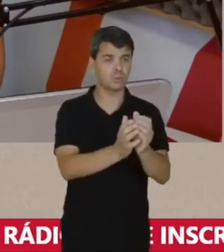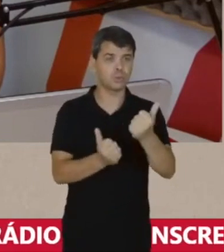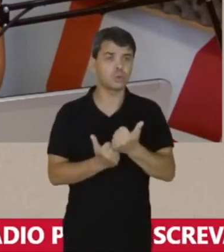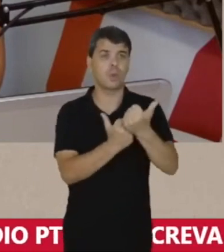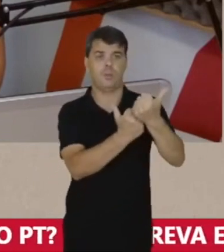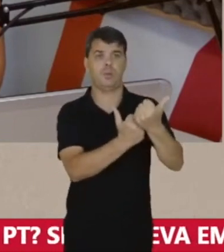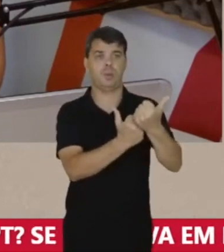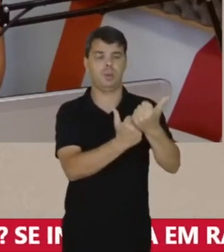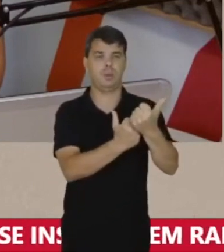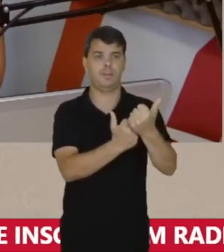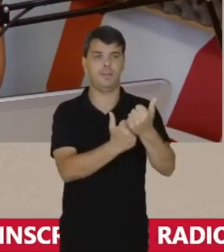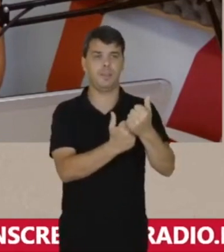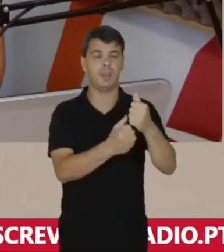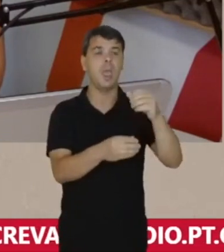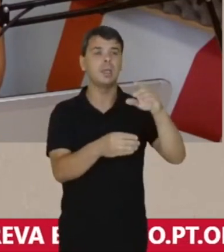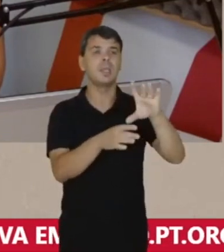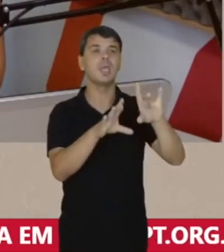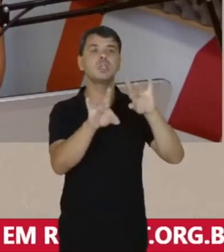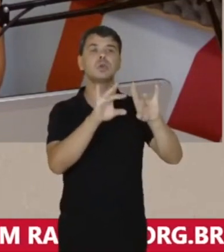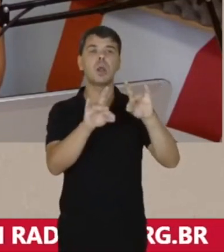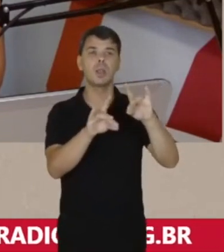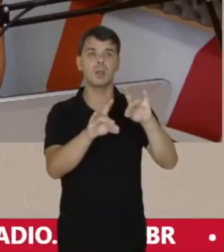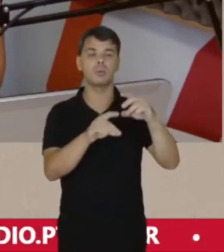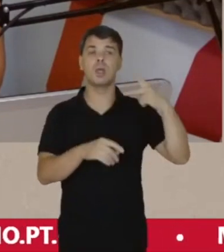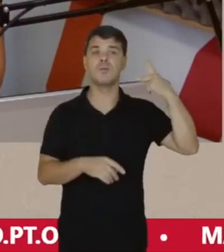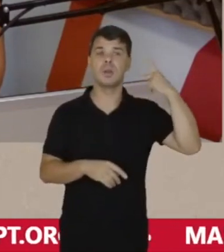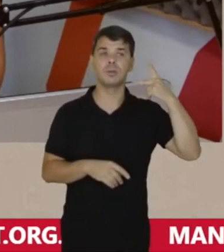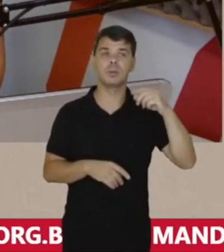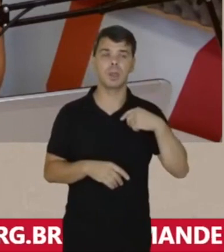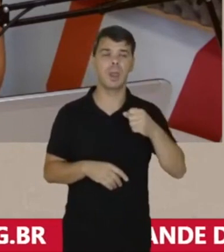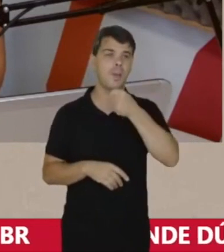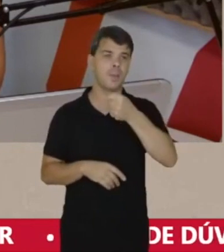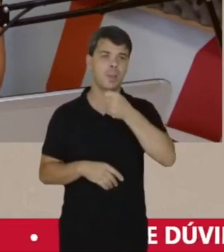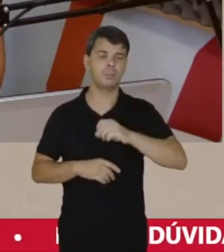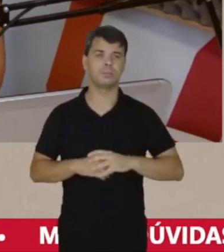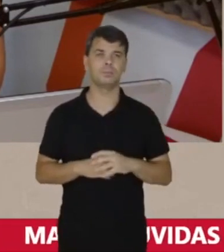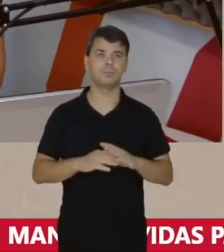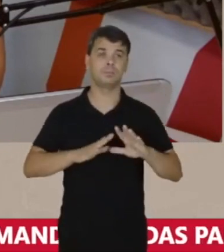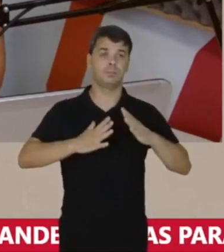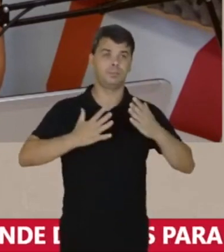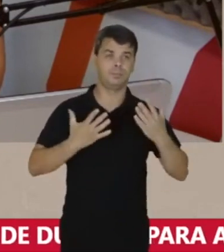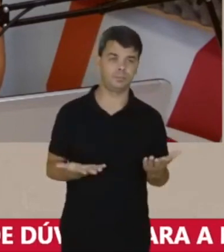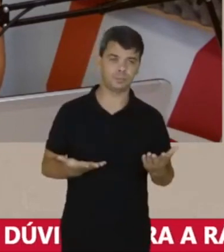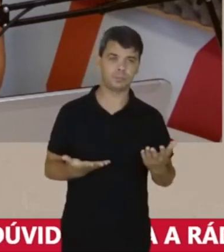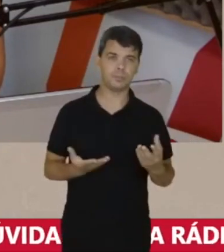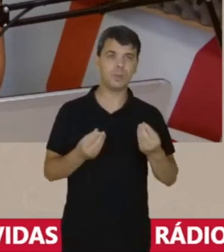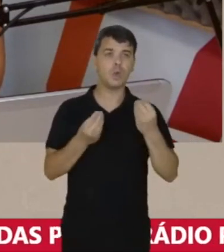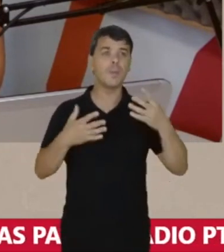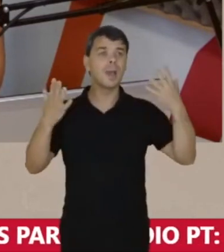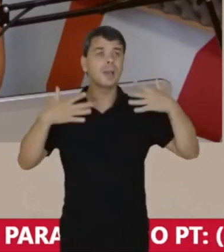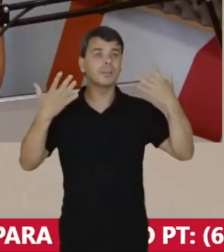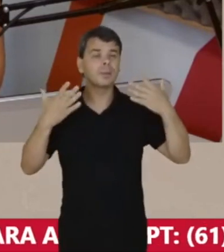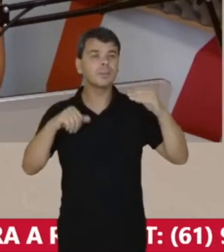apoio que a elegeram, né? E queria que você deixasse essa mensagem, então, como é que a alegria